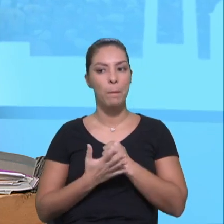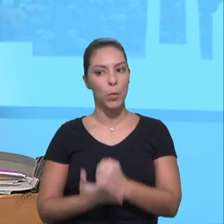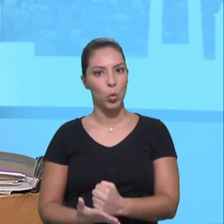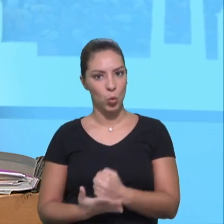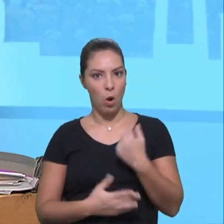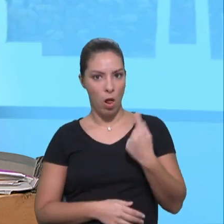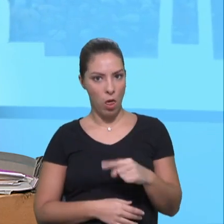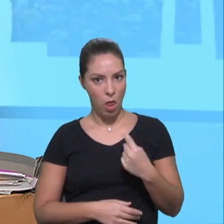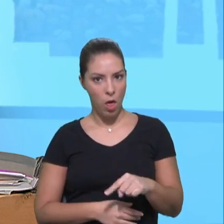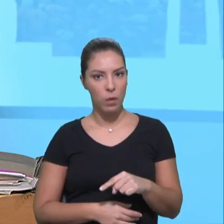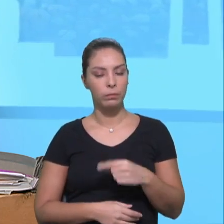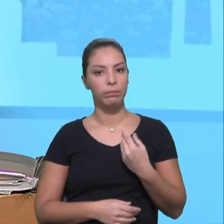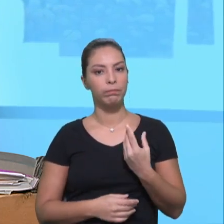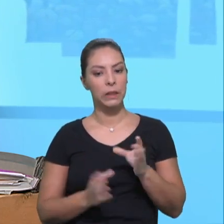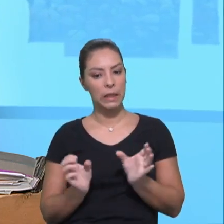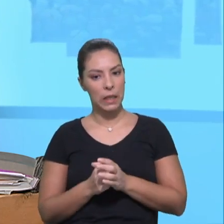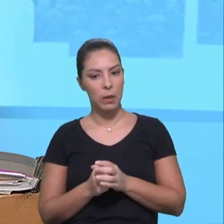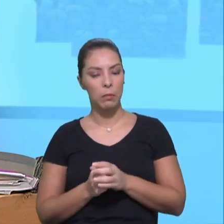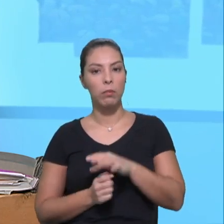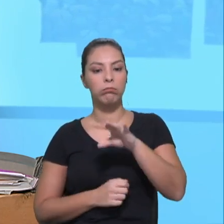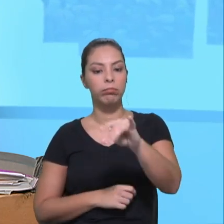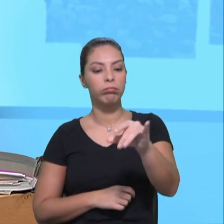depois as equipas locais que irão fazer,